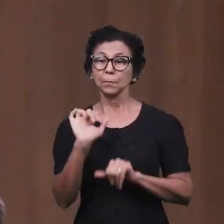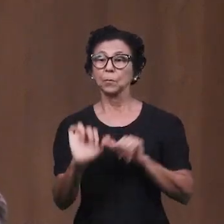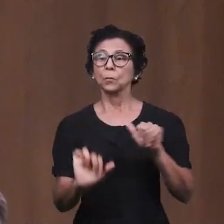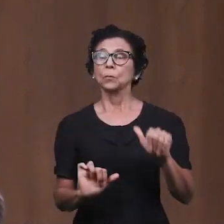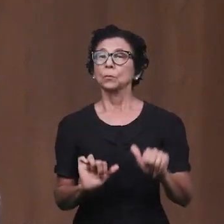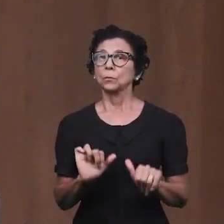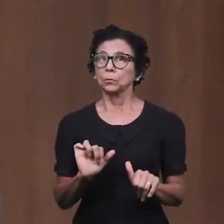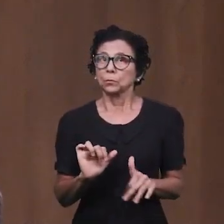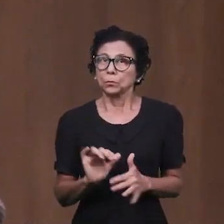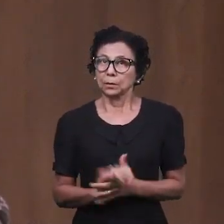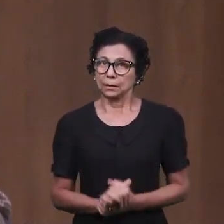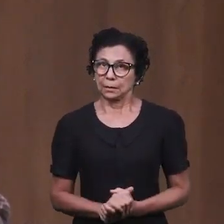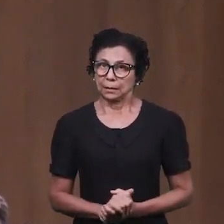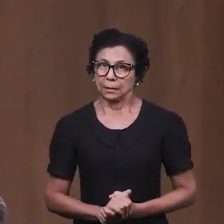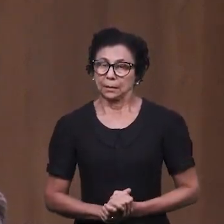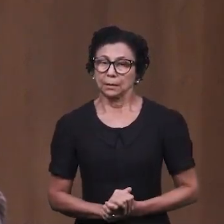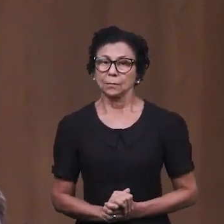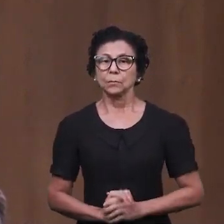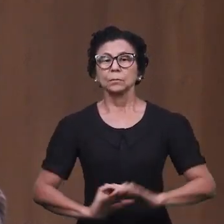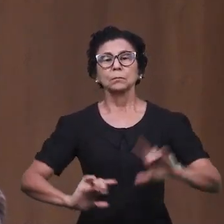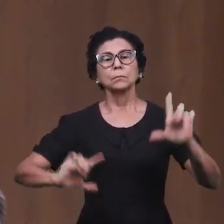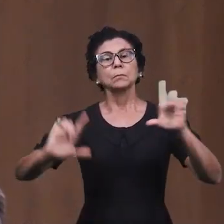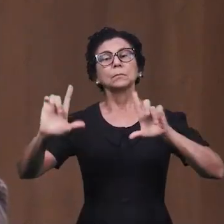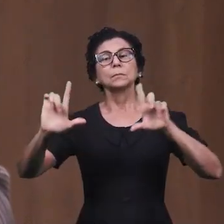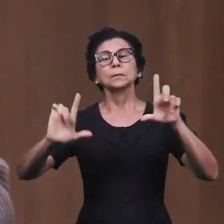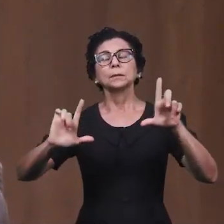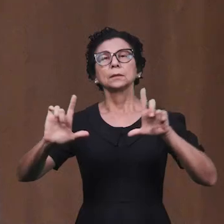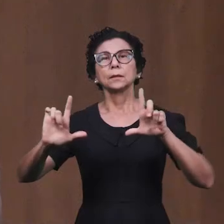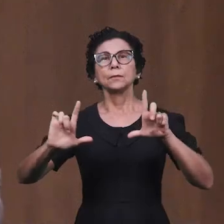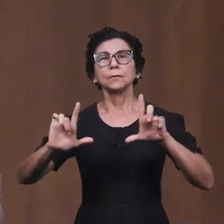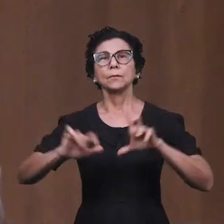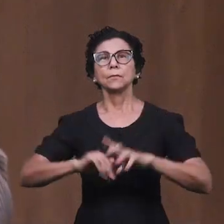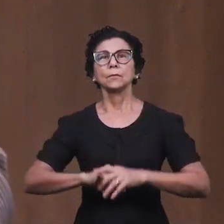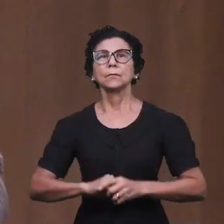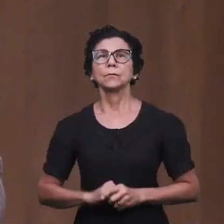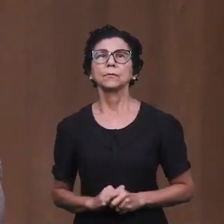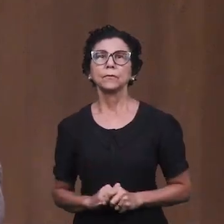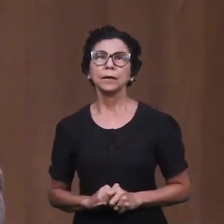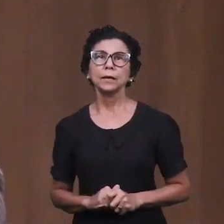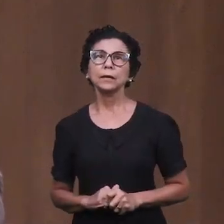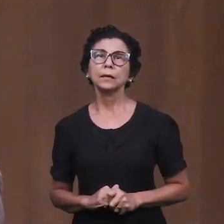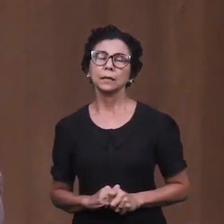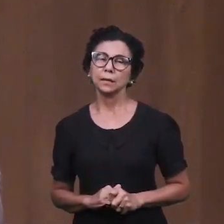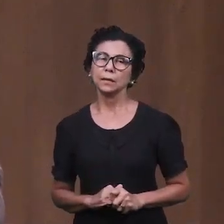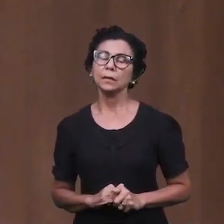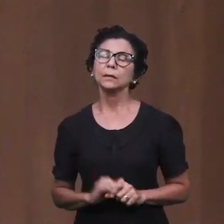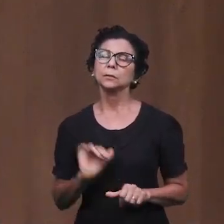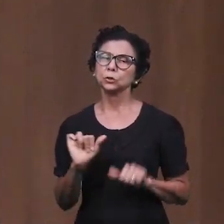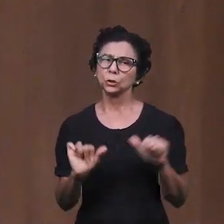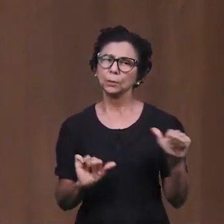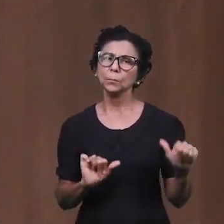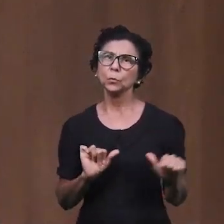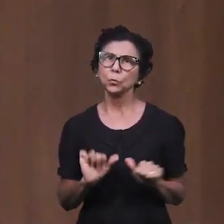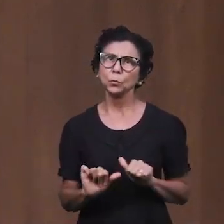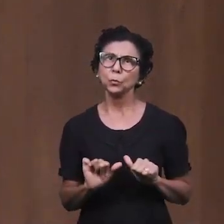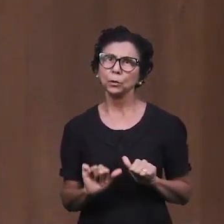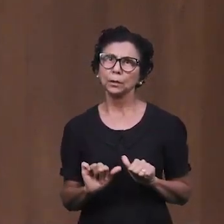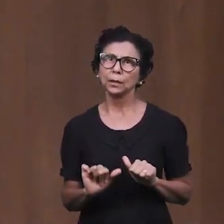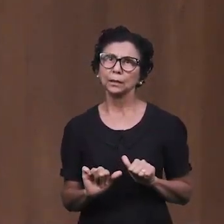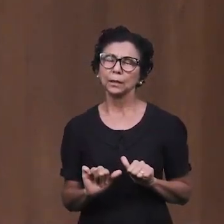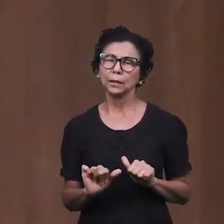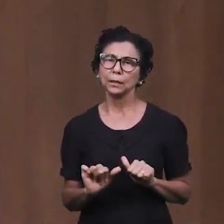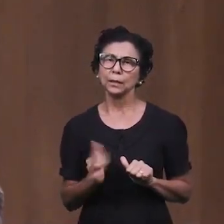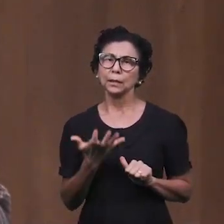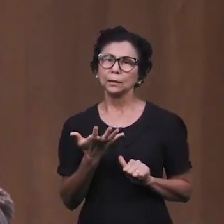quando a gente parte por uma TV, a gente já tira aquele comportamento da criança de querer estar perto de uma